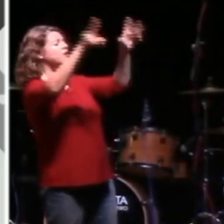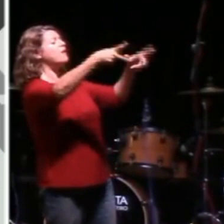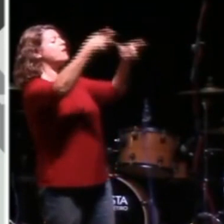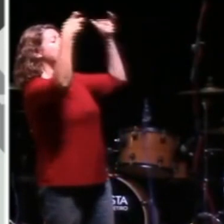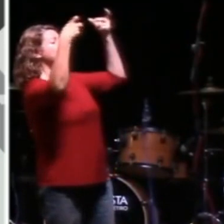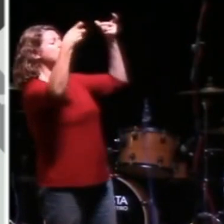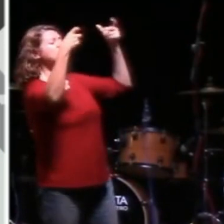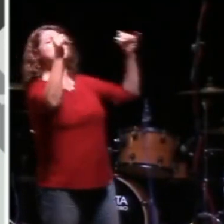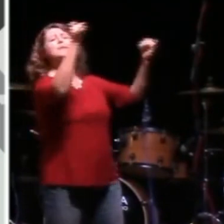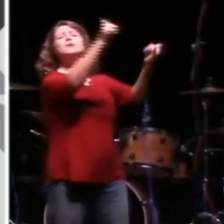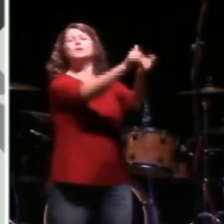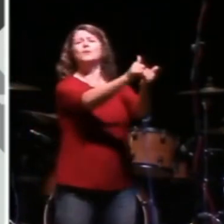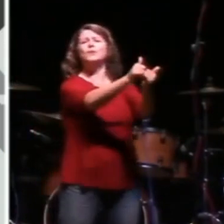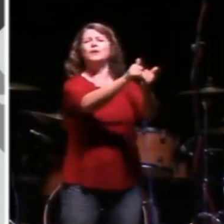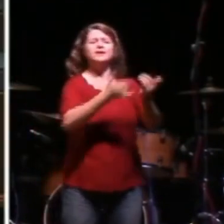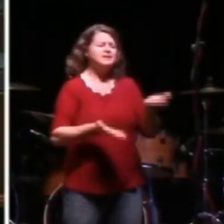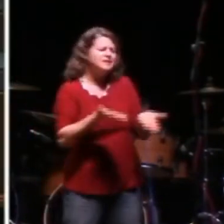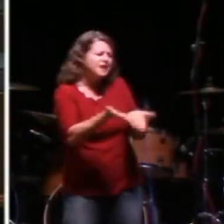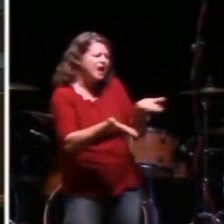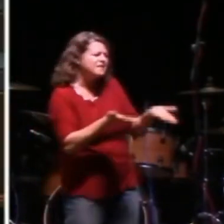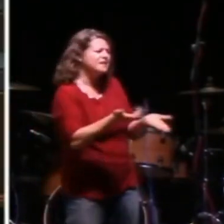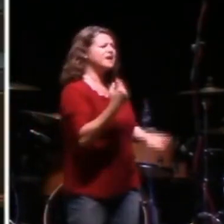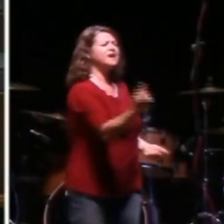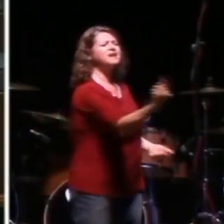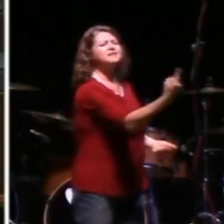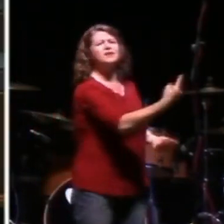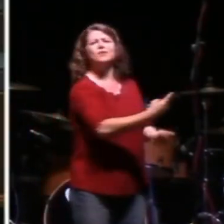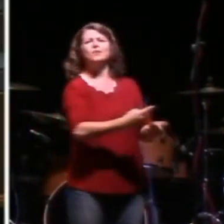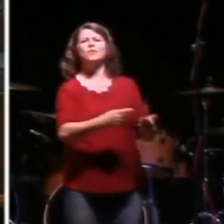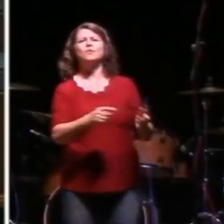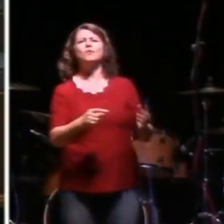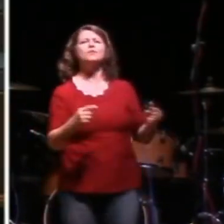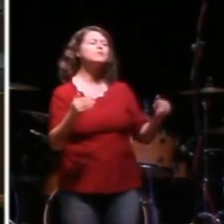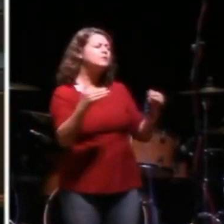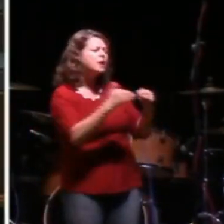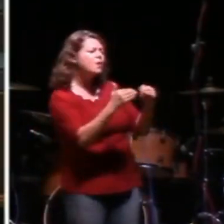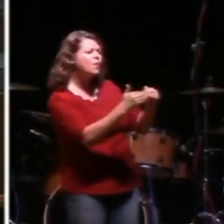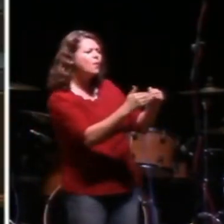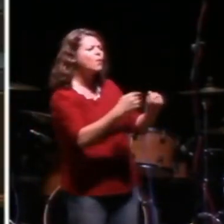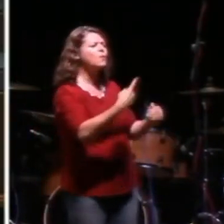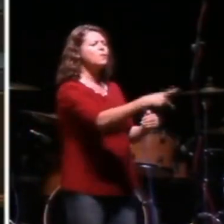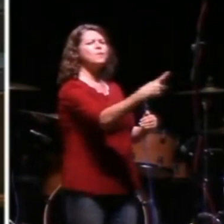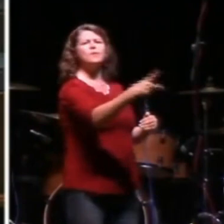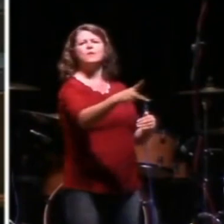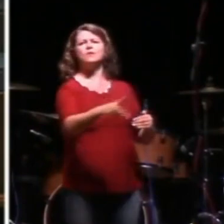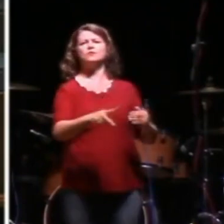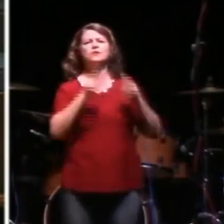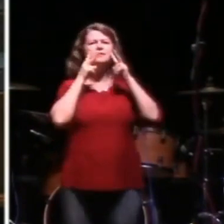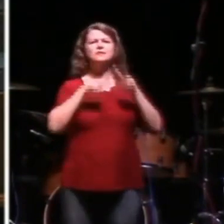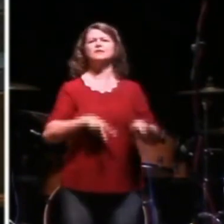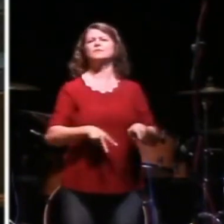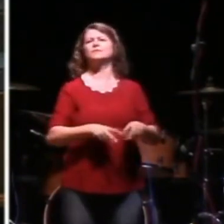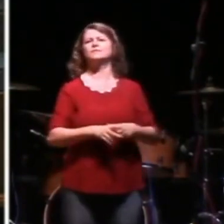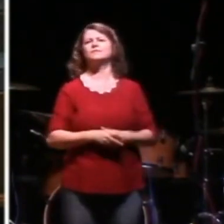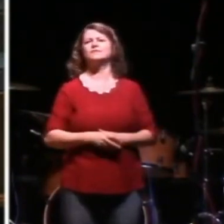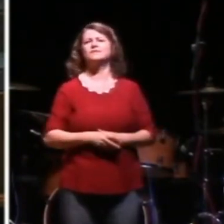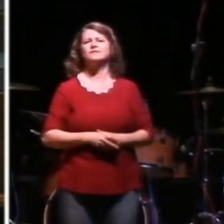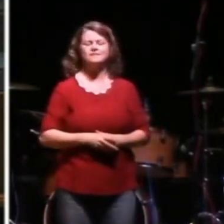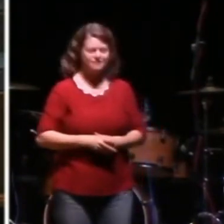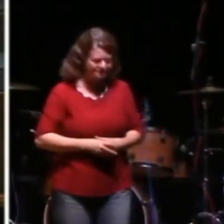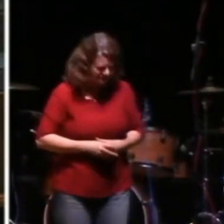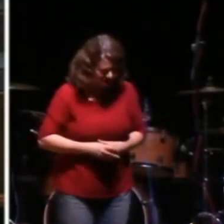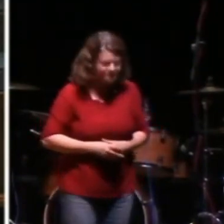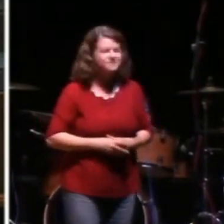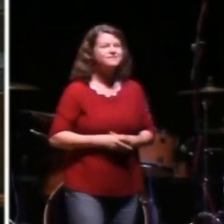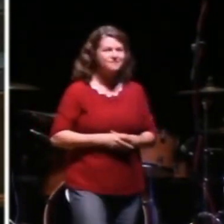merece que que ele tá dizendo aqui gente e quem não é o fim que quando a epidemia vem e você